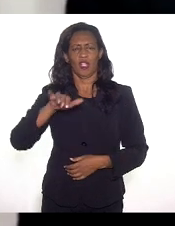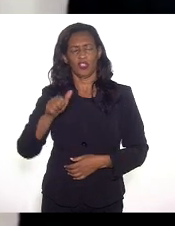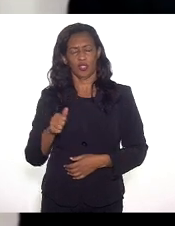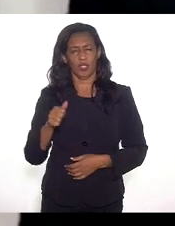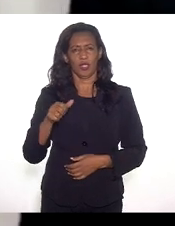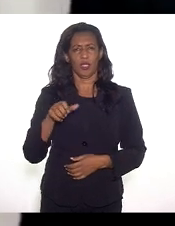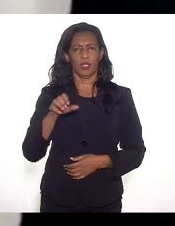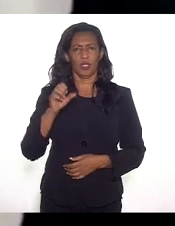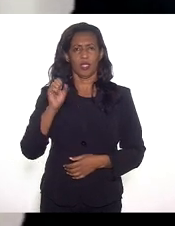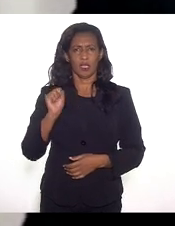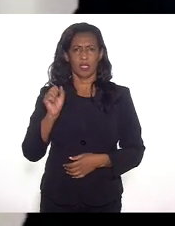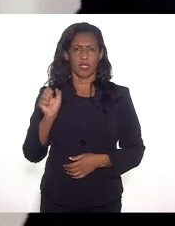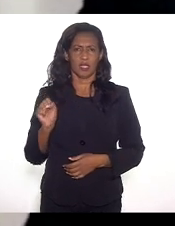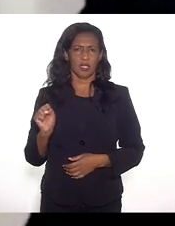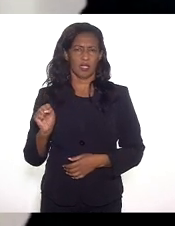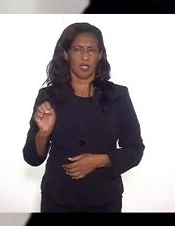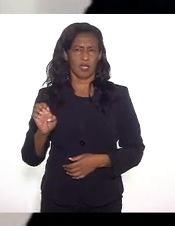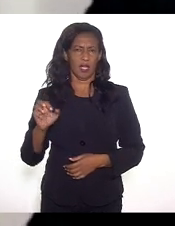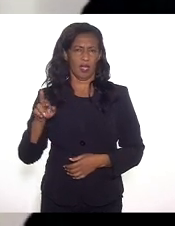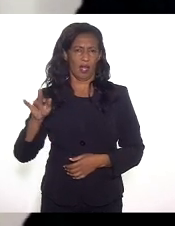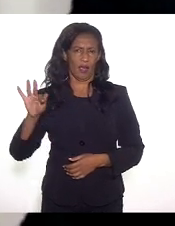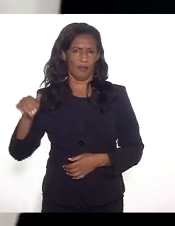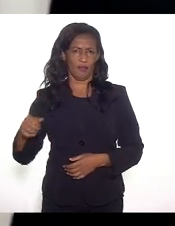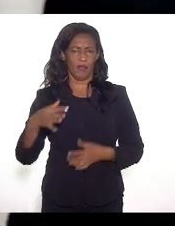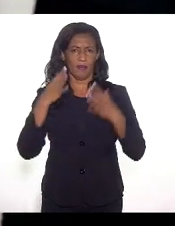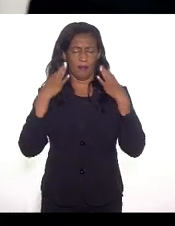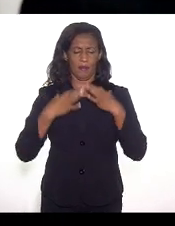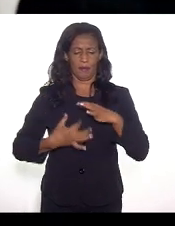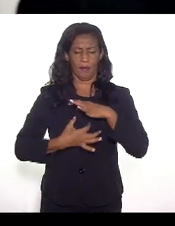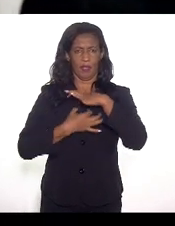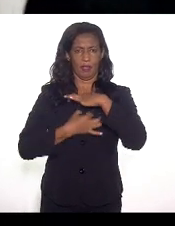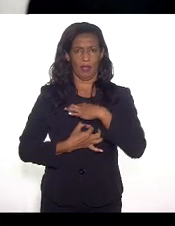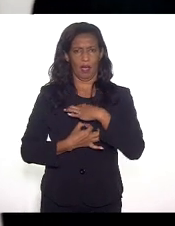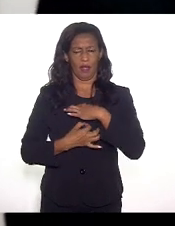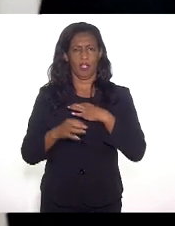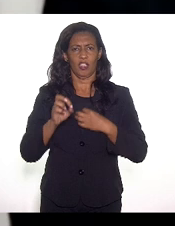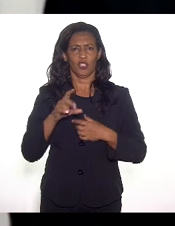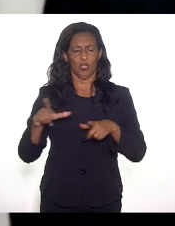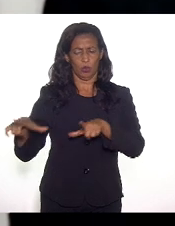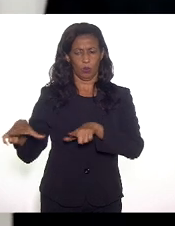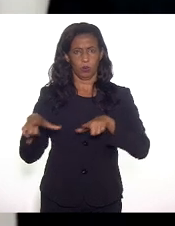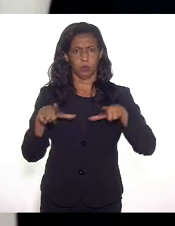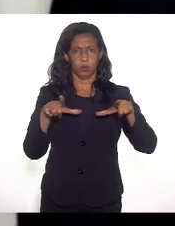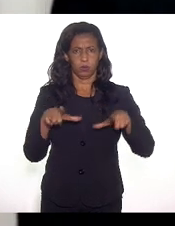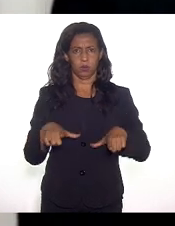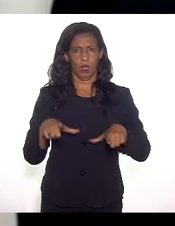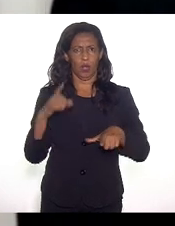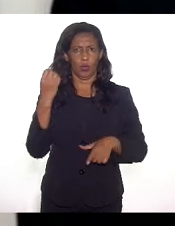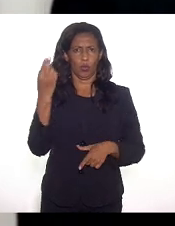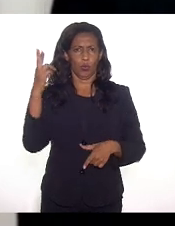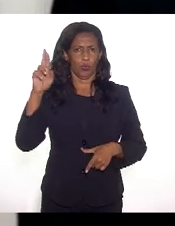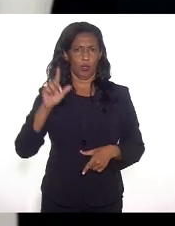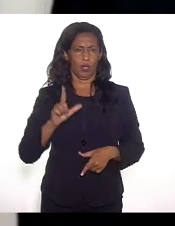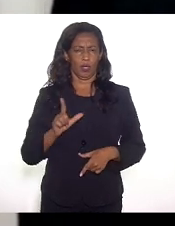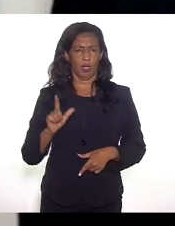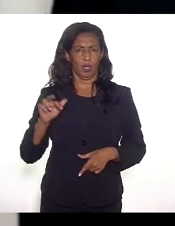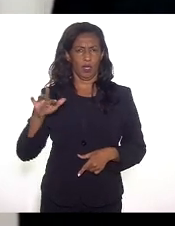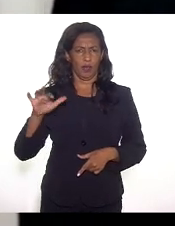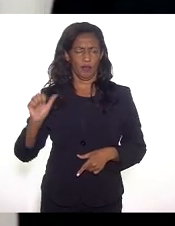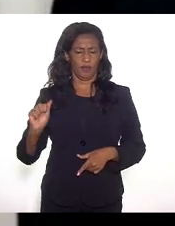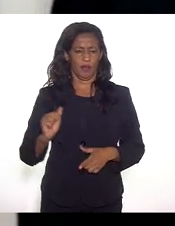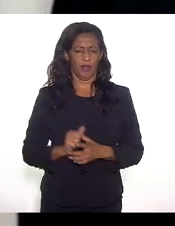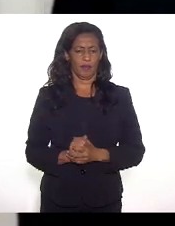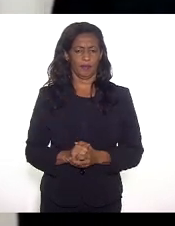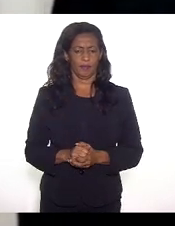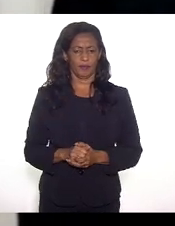Lins, concede a medalha Tiradentes e o respectivo diploma à doutora Anísia Trindade de Lima. Parecida à comissão de normas